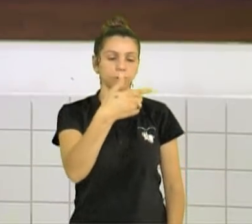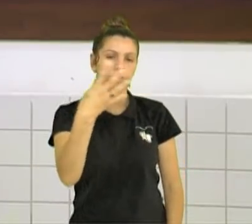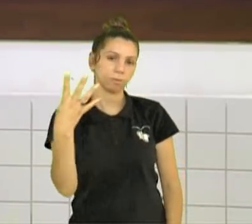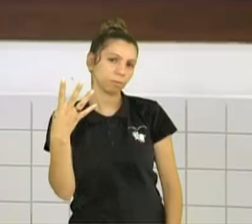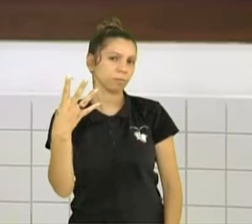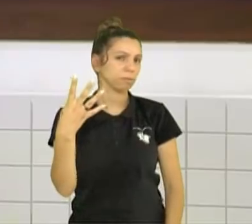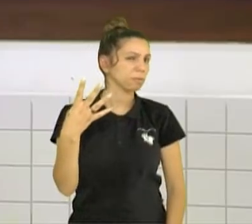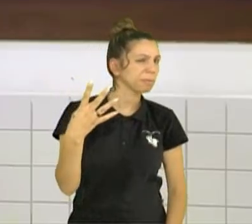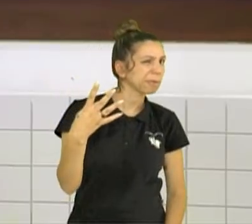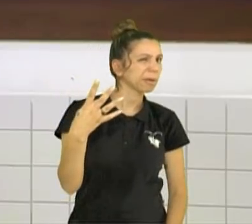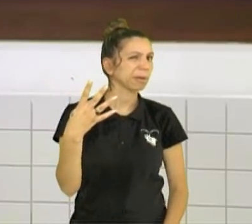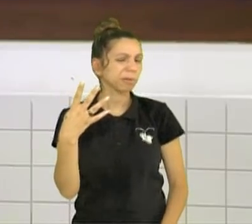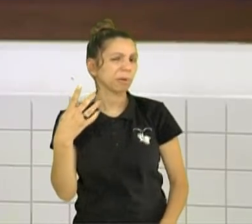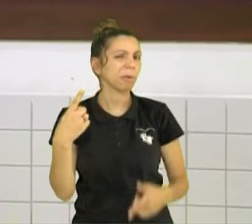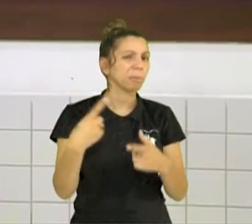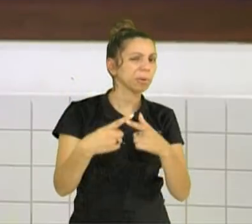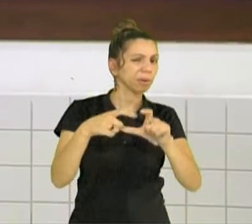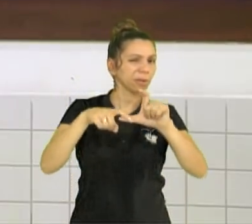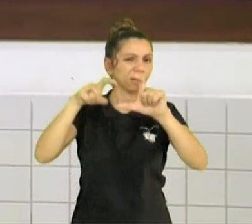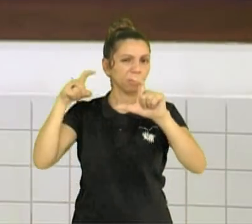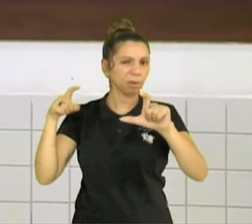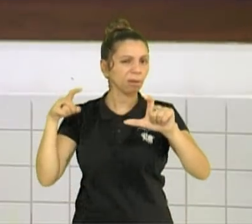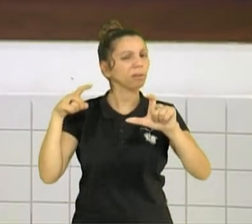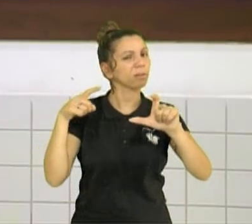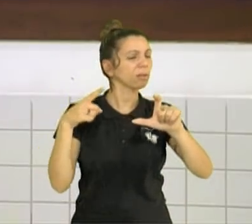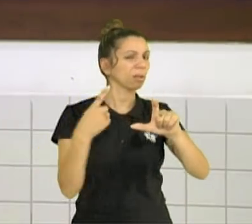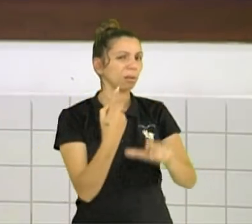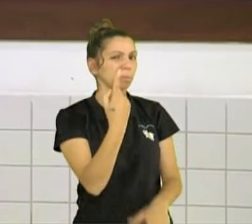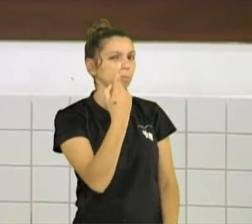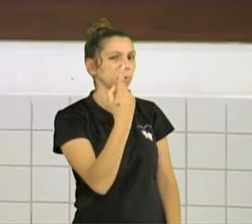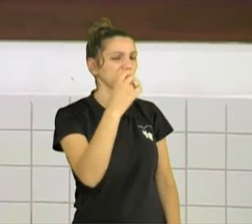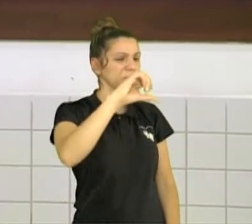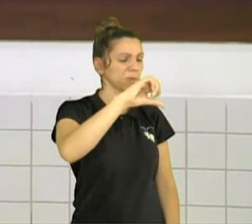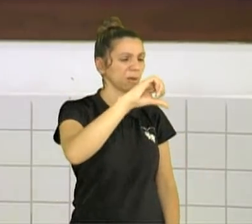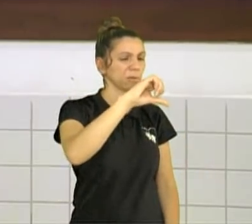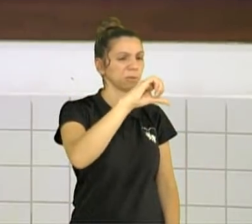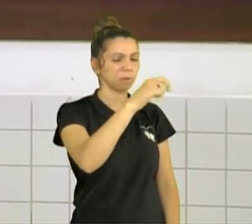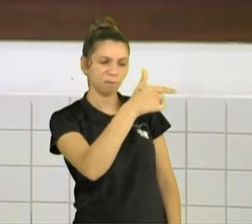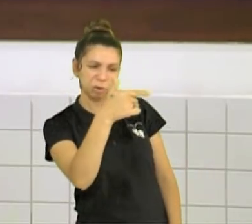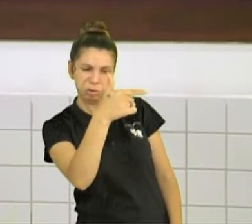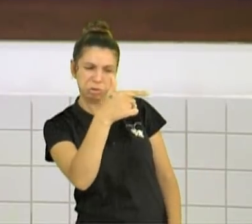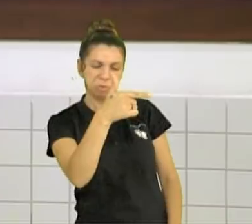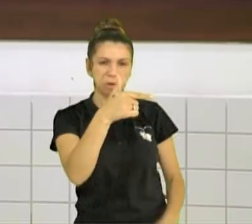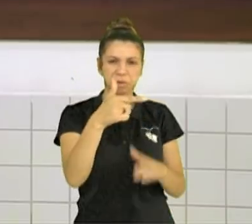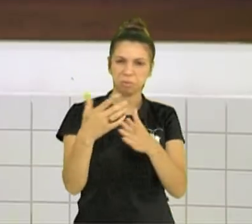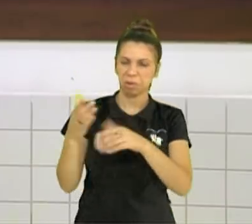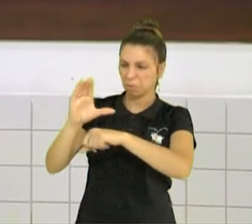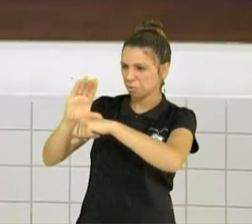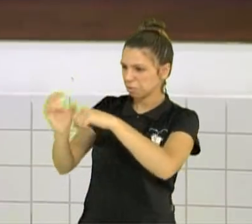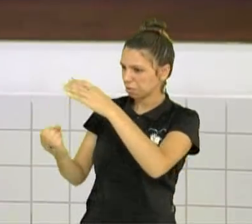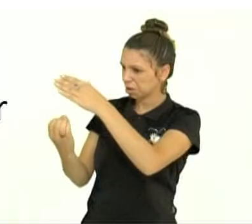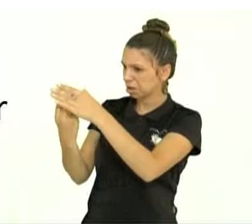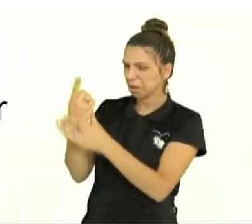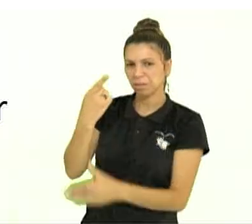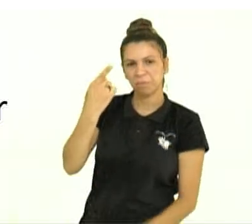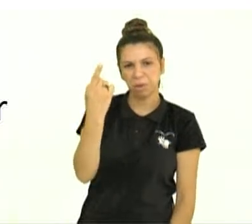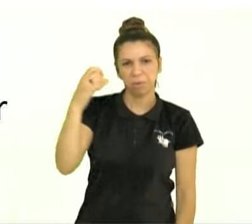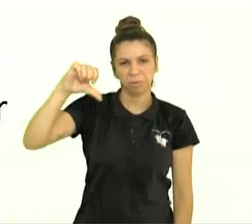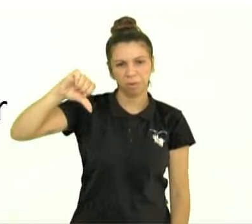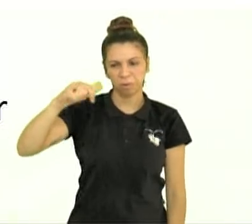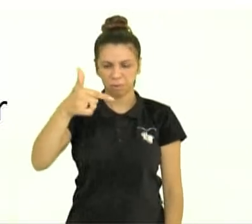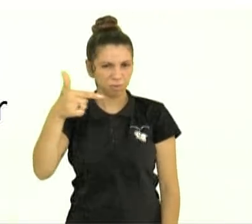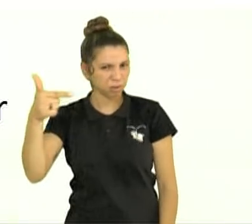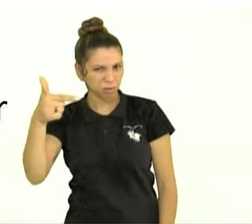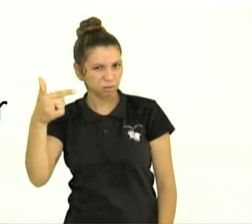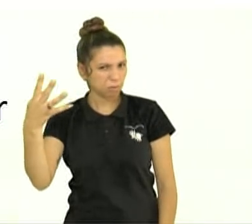foi em 1822? Por que essa demorinha? Vamos ver agora. A primeira Constituição no Brasil nasceu de debates e fortes discussões,